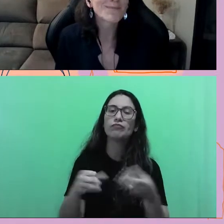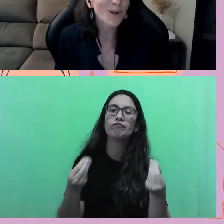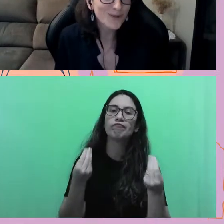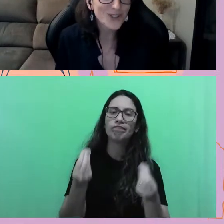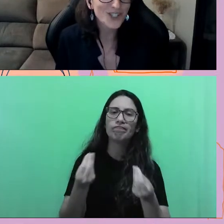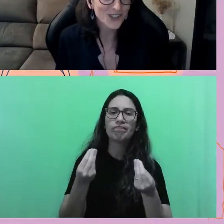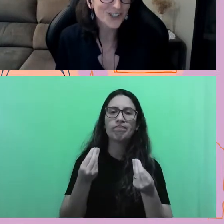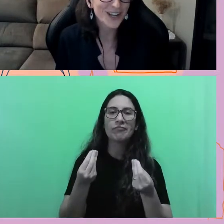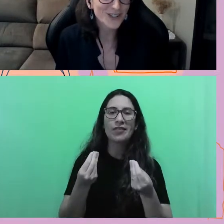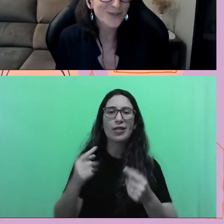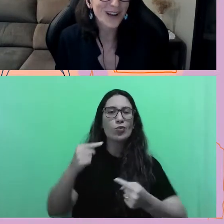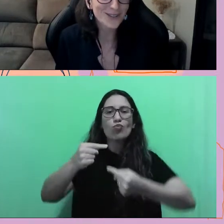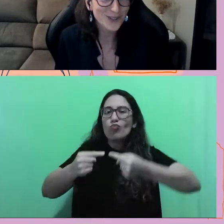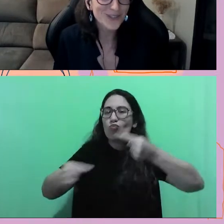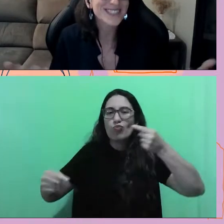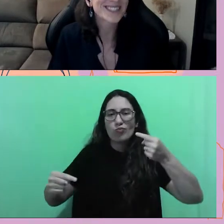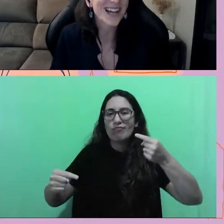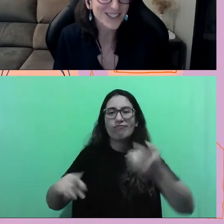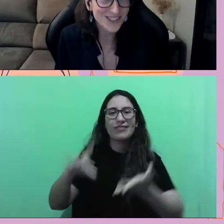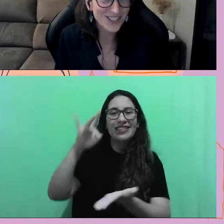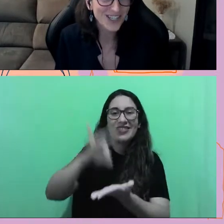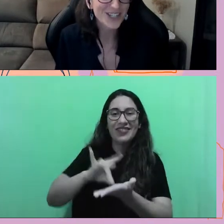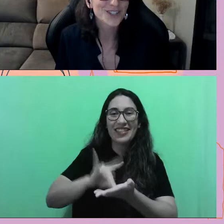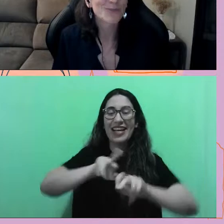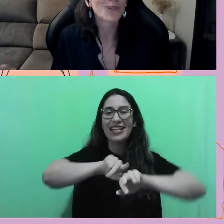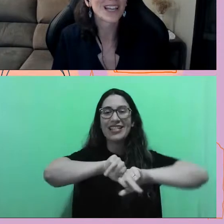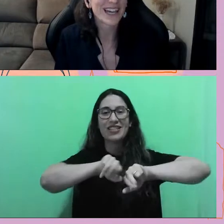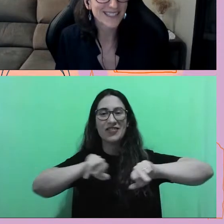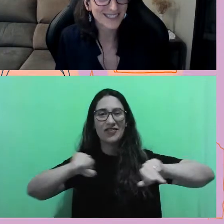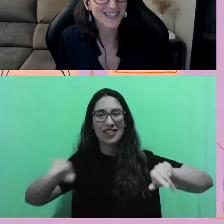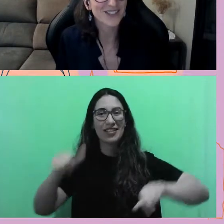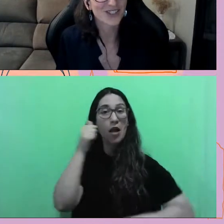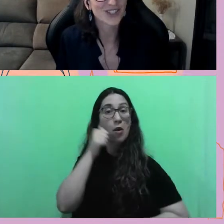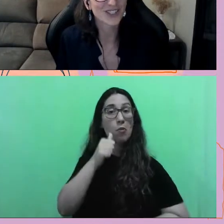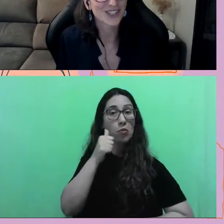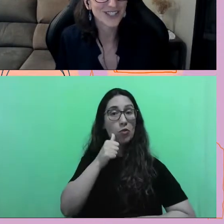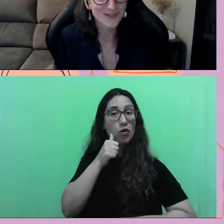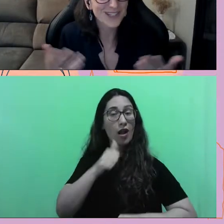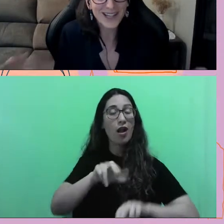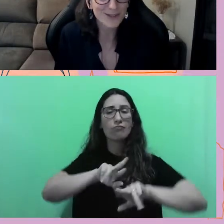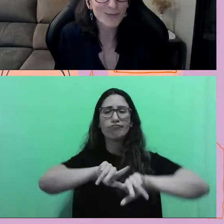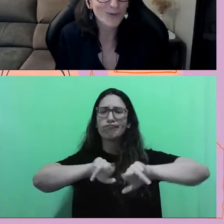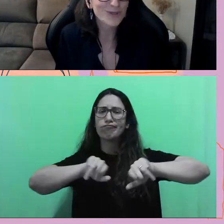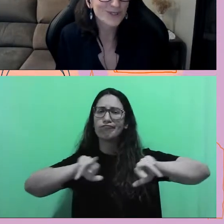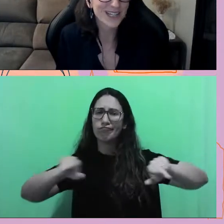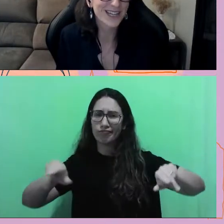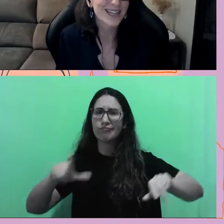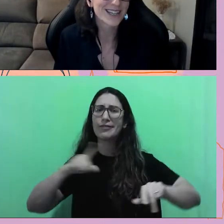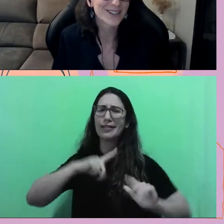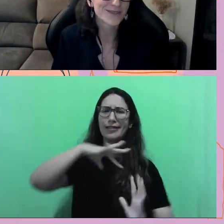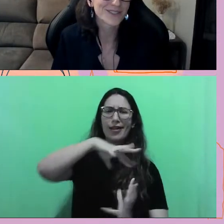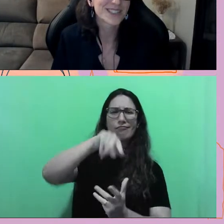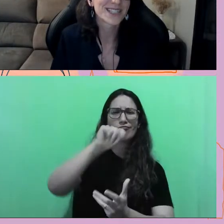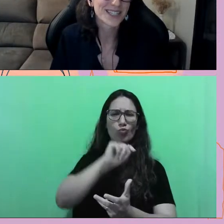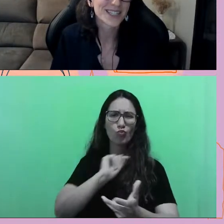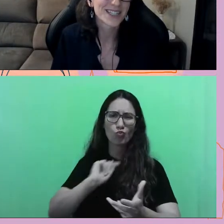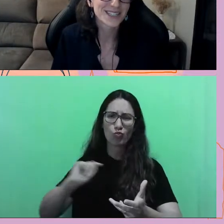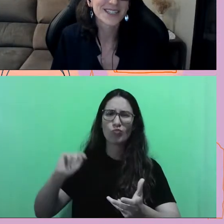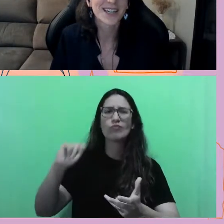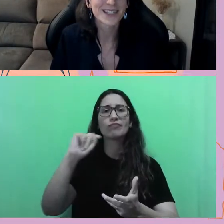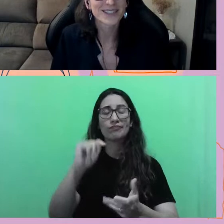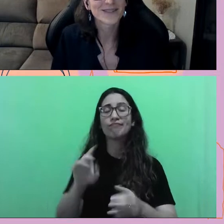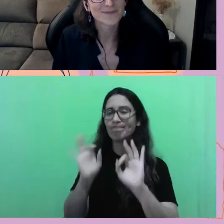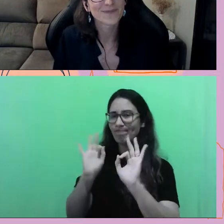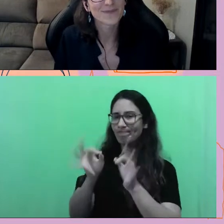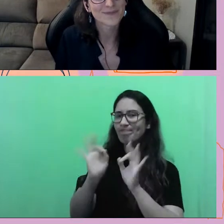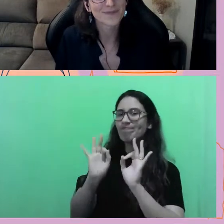não corresponde de fato à diversidade de mulheres que a gente tem no mundo, né? Exato,